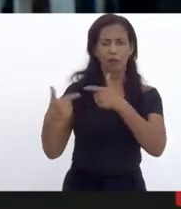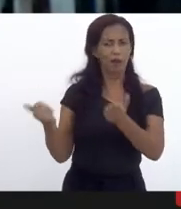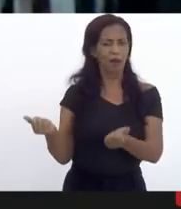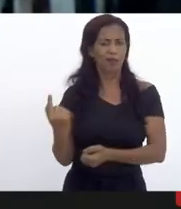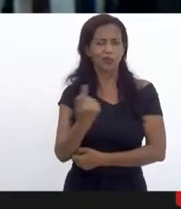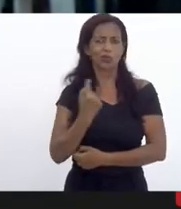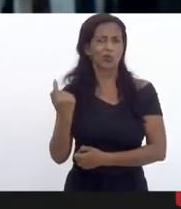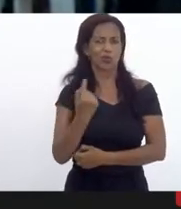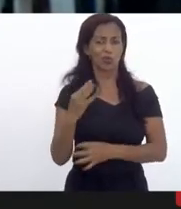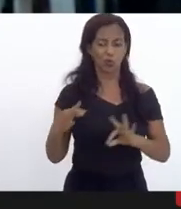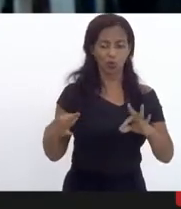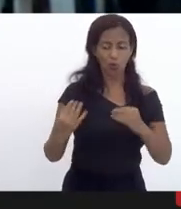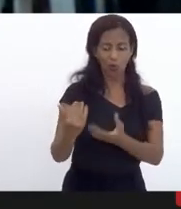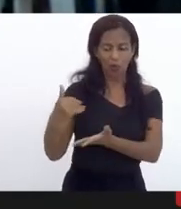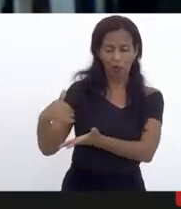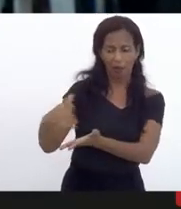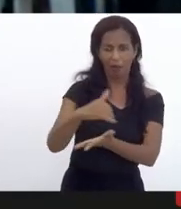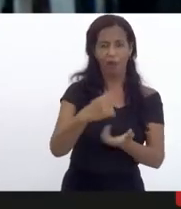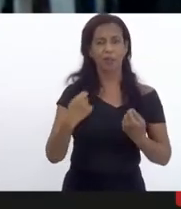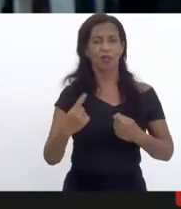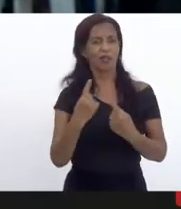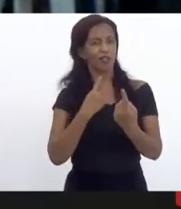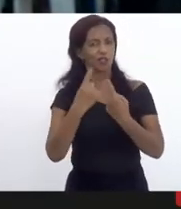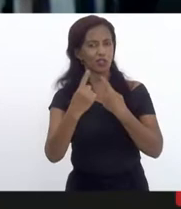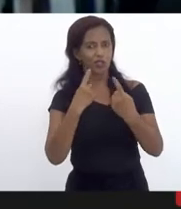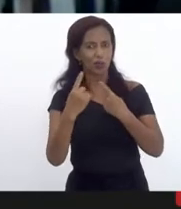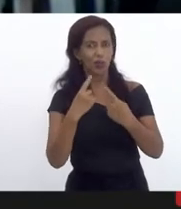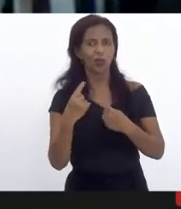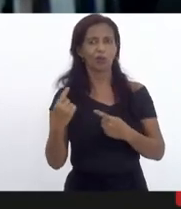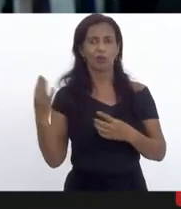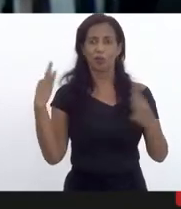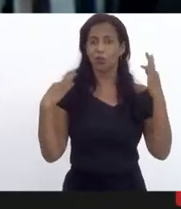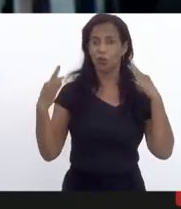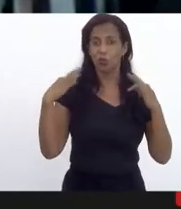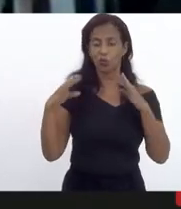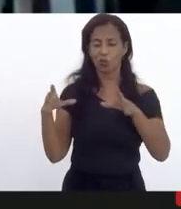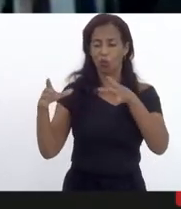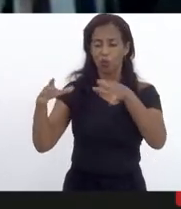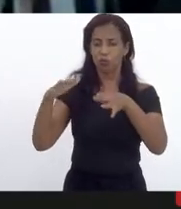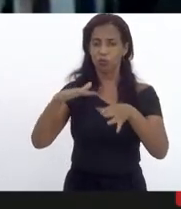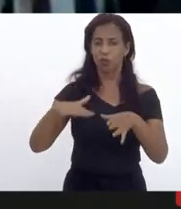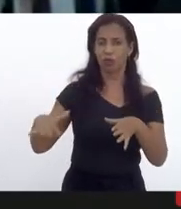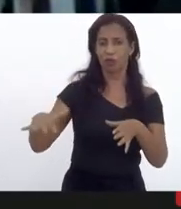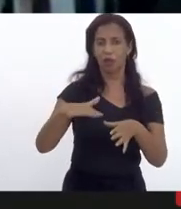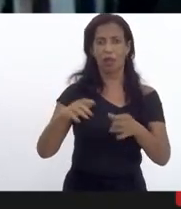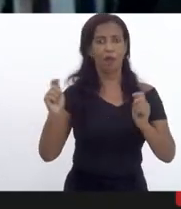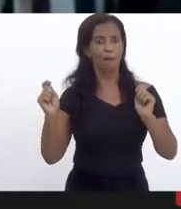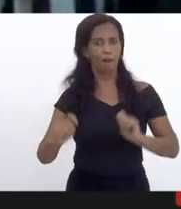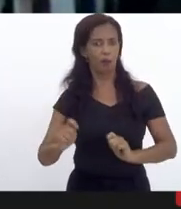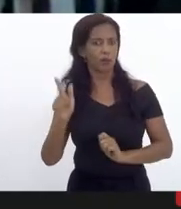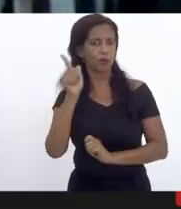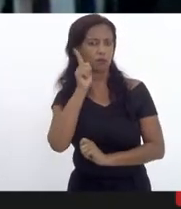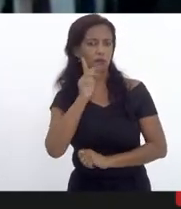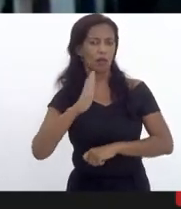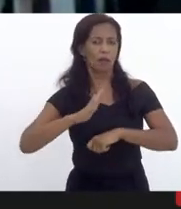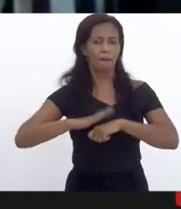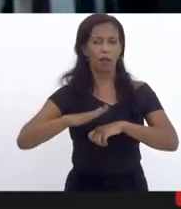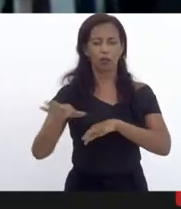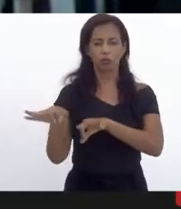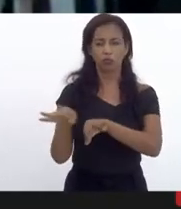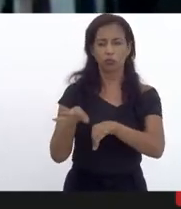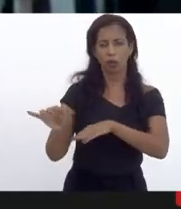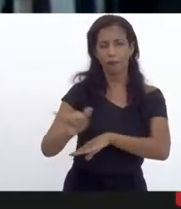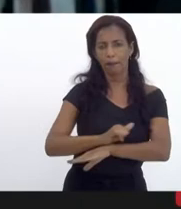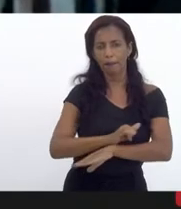secretarias precisam estar dialogando para que o turismo numa determinada região possa funcionar com muito